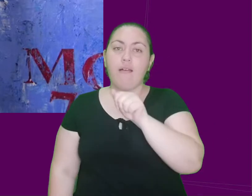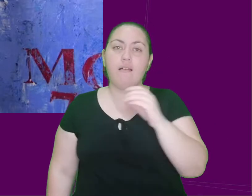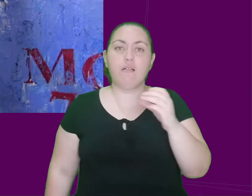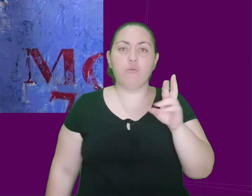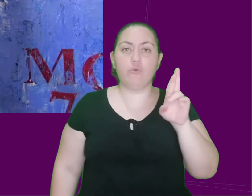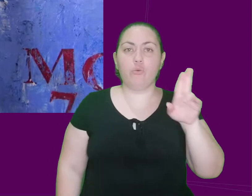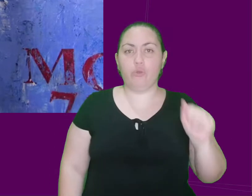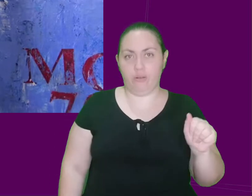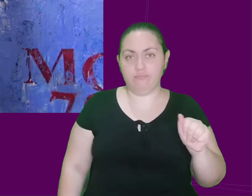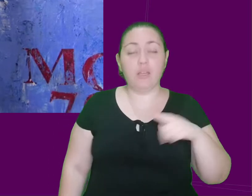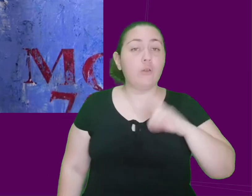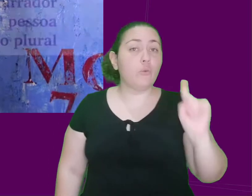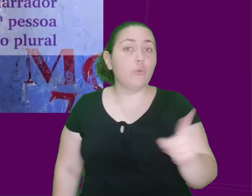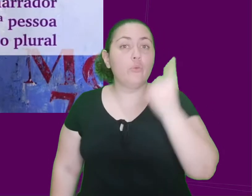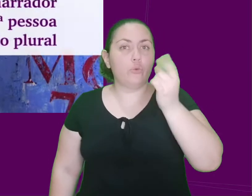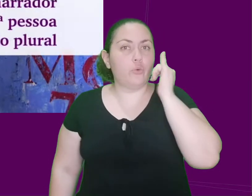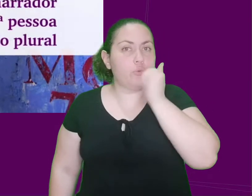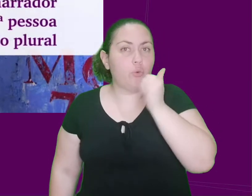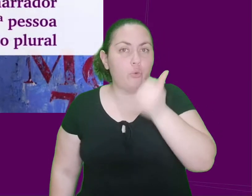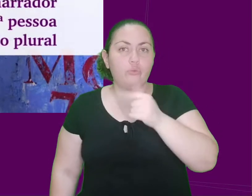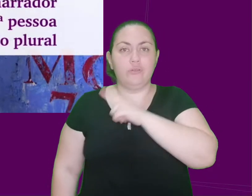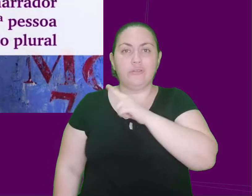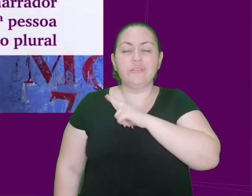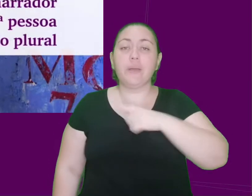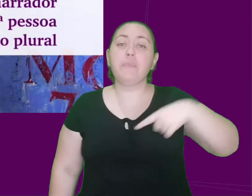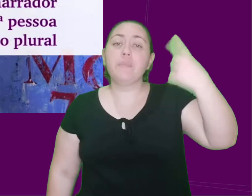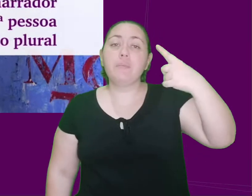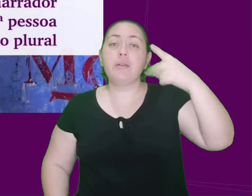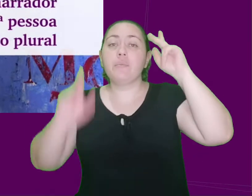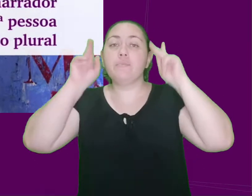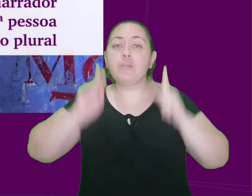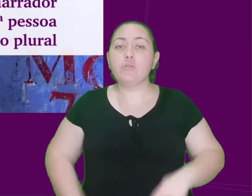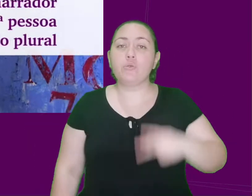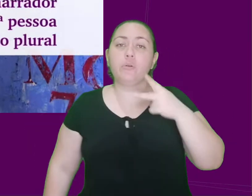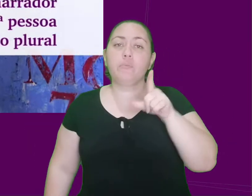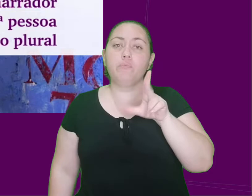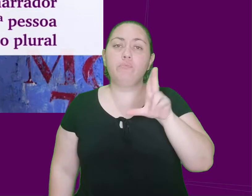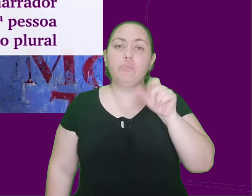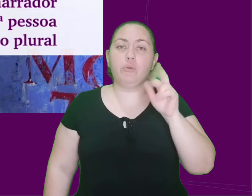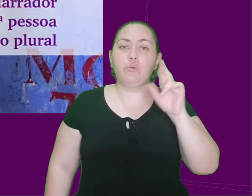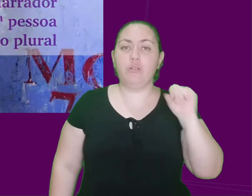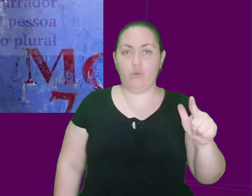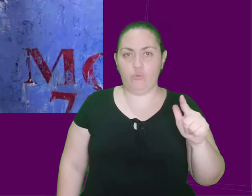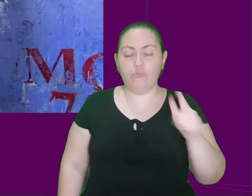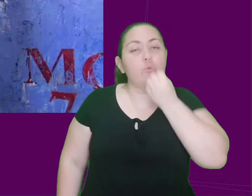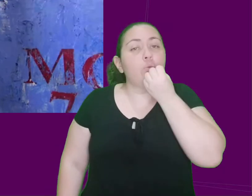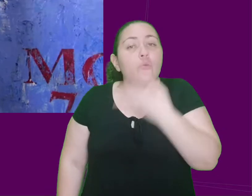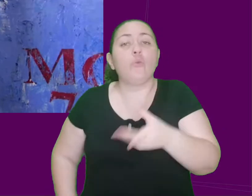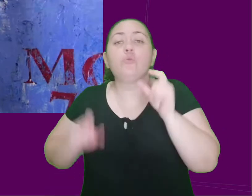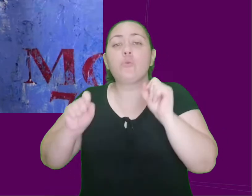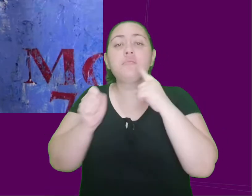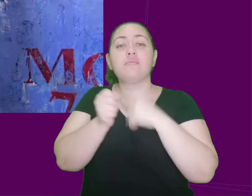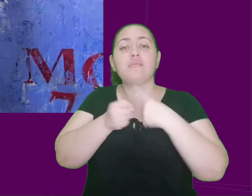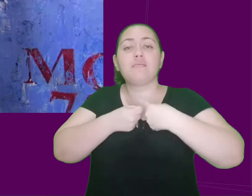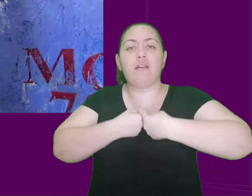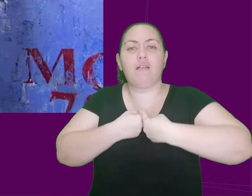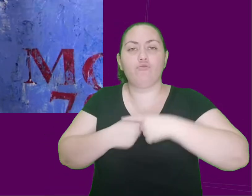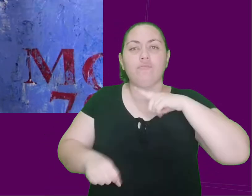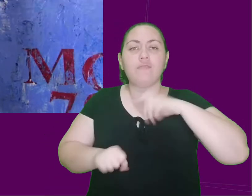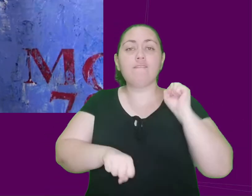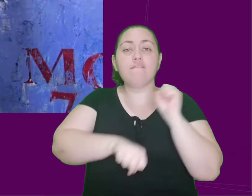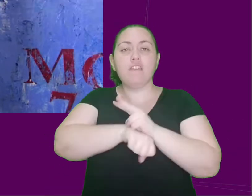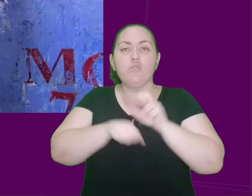o único conto da coletânea que tem narração em primeira pessoa do plural. A história retrata parte de uma cidade que